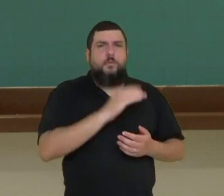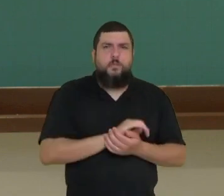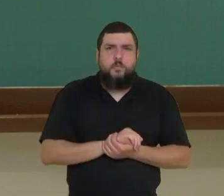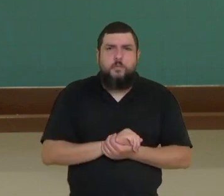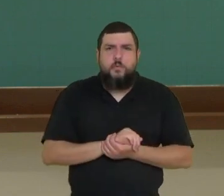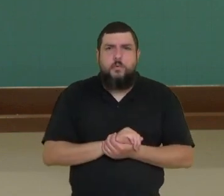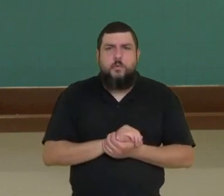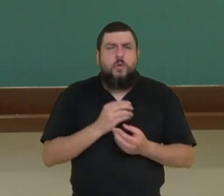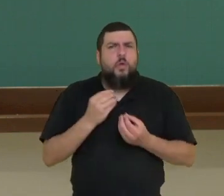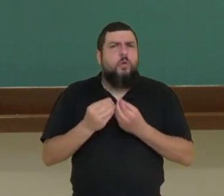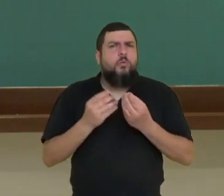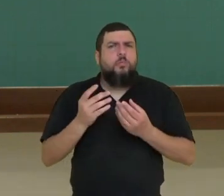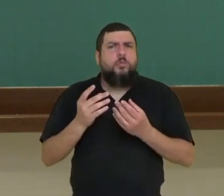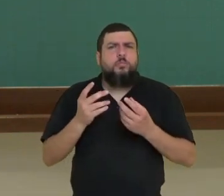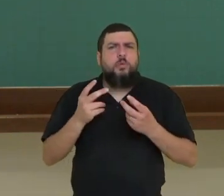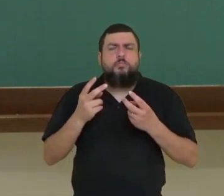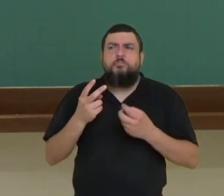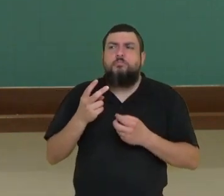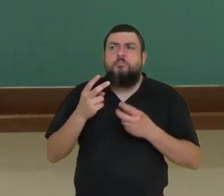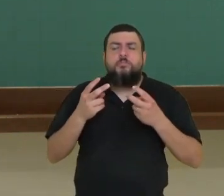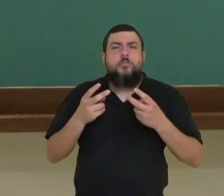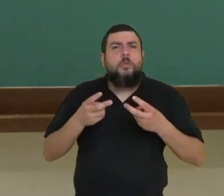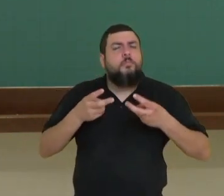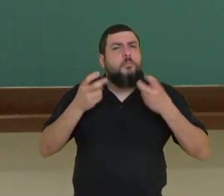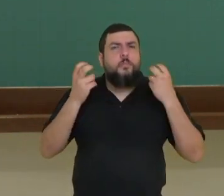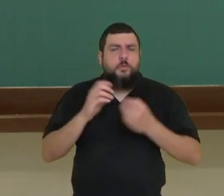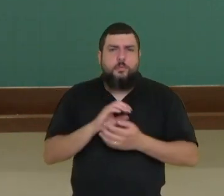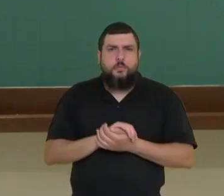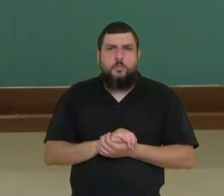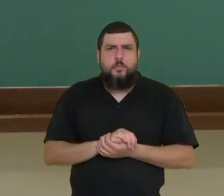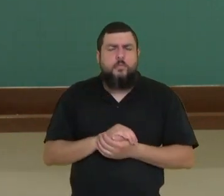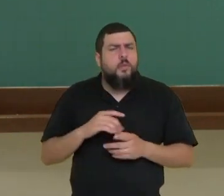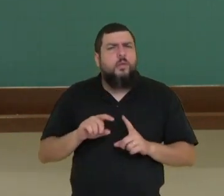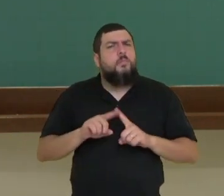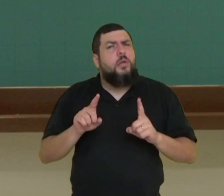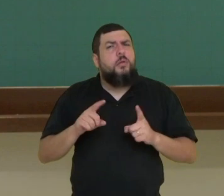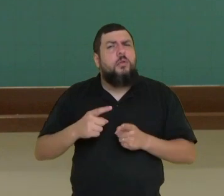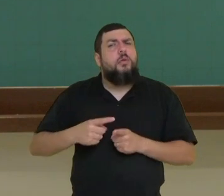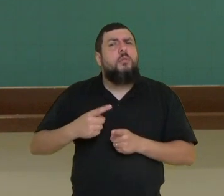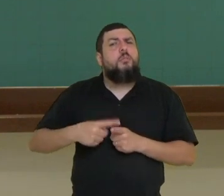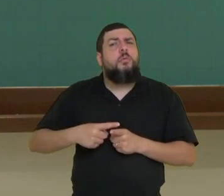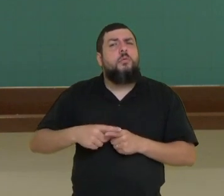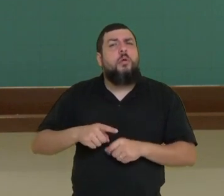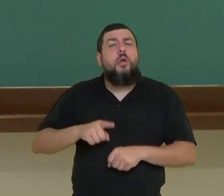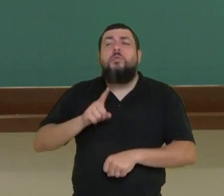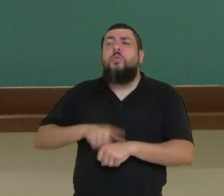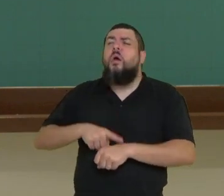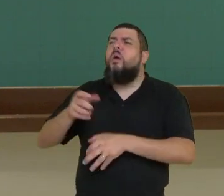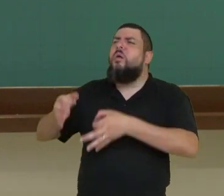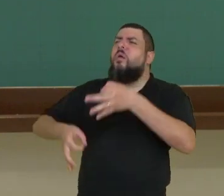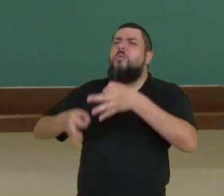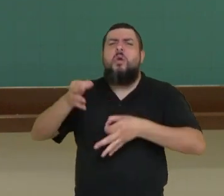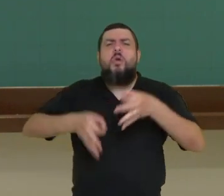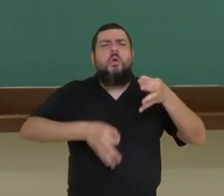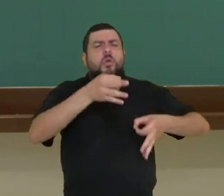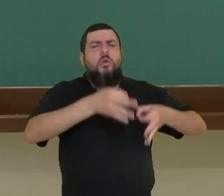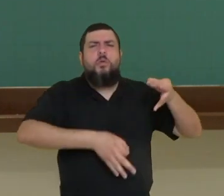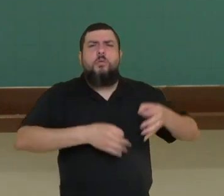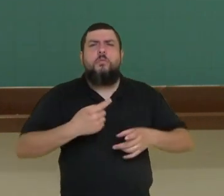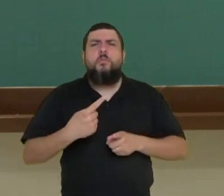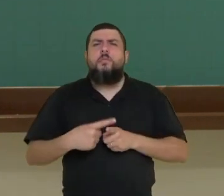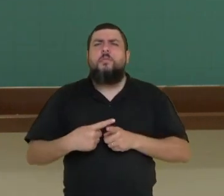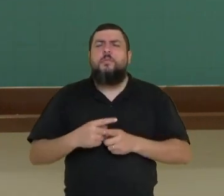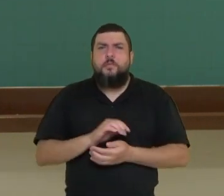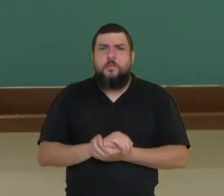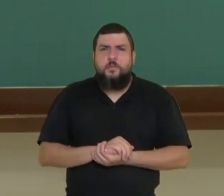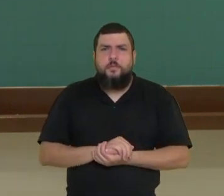presenciou, já viu? Levante hipóteses. Por que motivo ocorre, então, a estereotipagem do jogador de futebol?